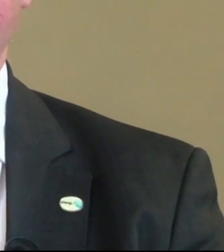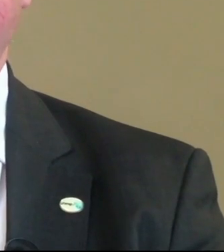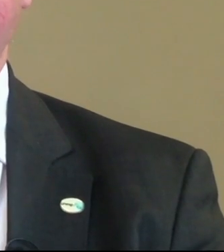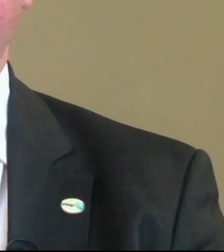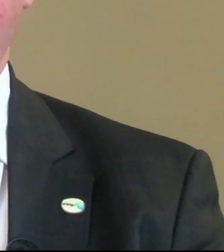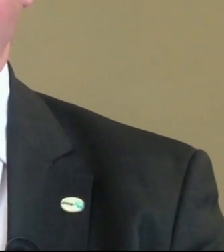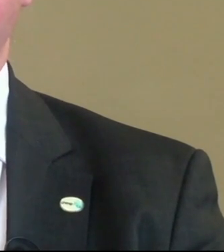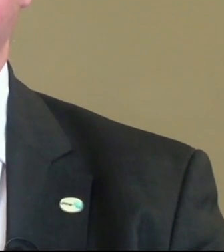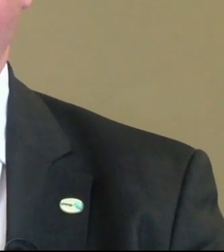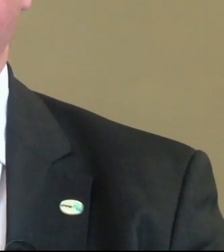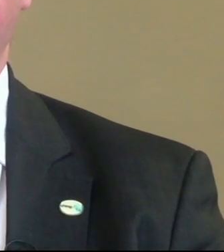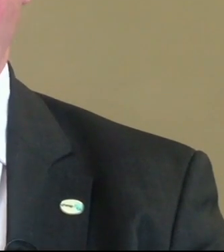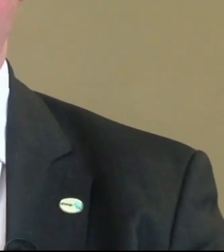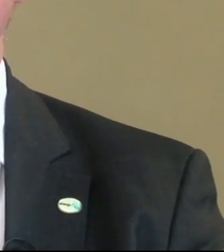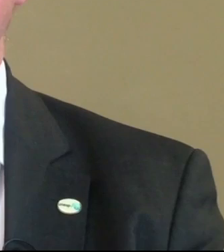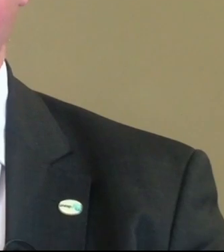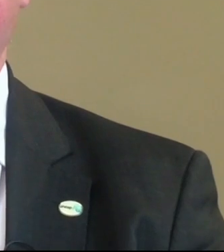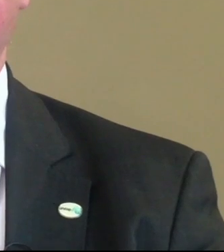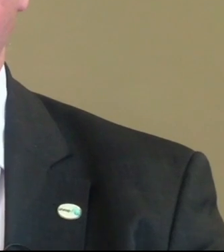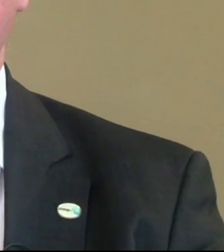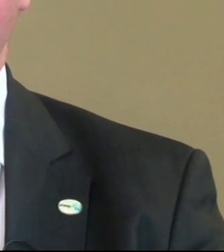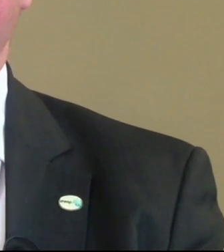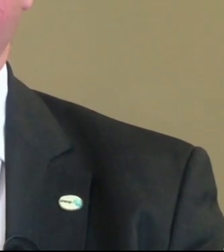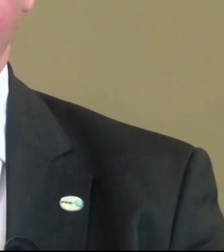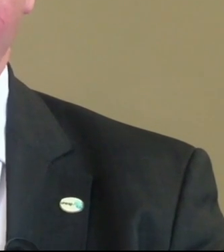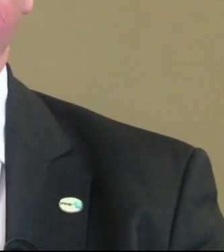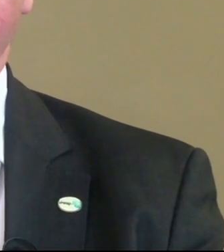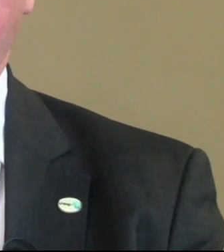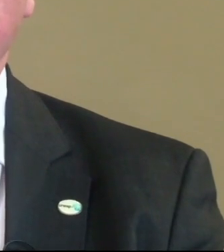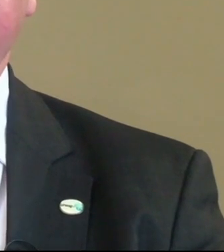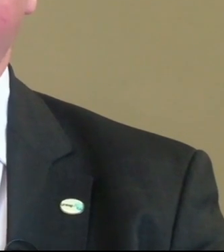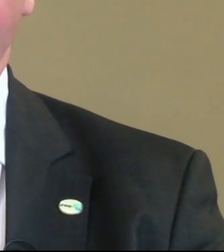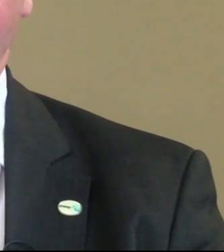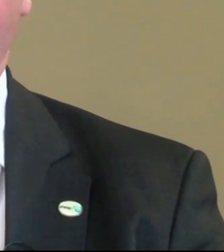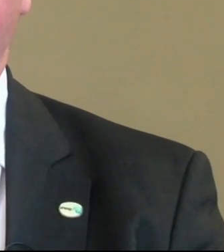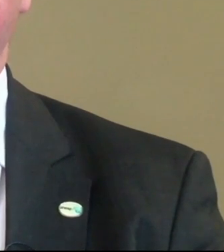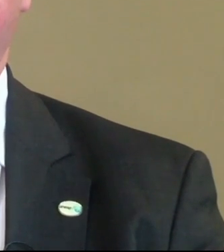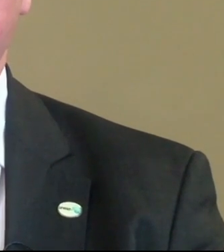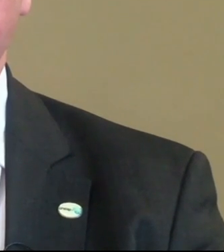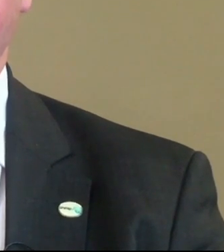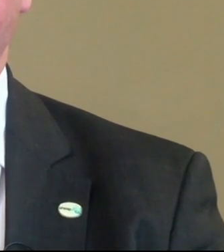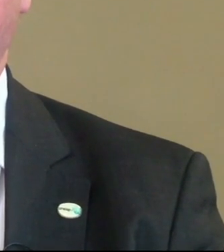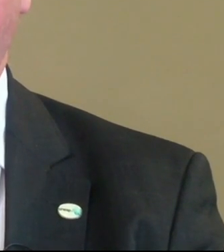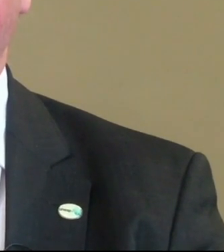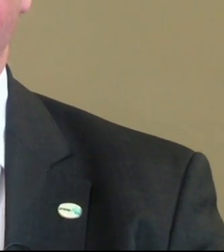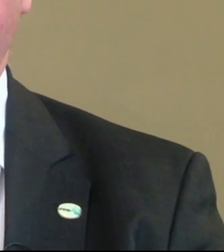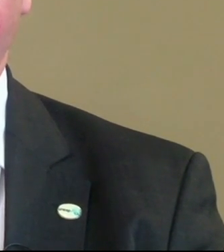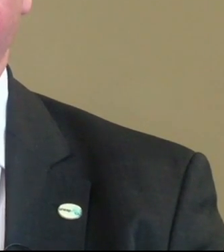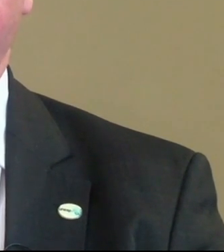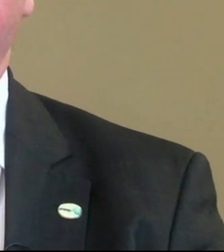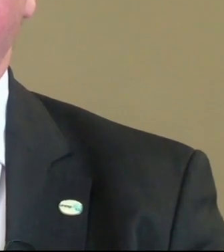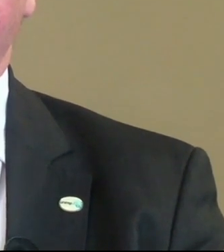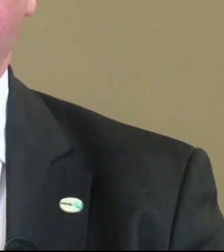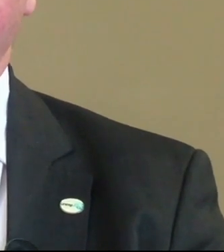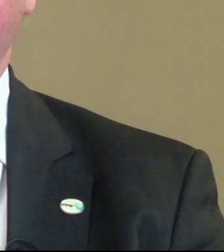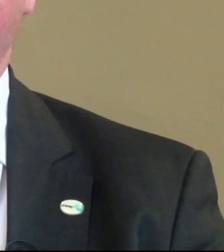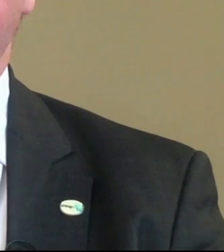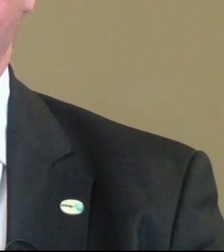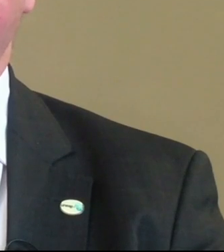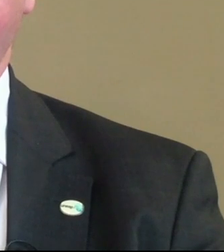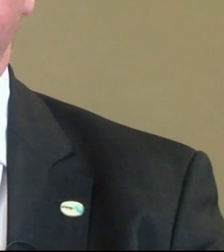essa parceria é o resultado da inspiração e também de muita transpiração de todos os profissionais envolvidos